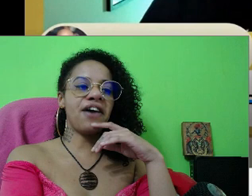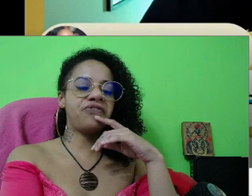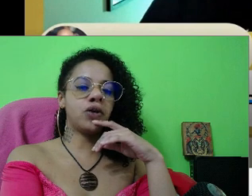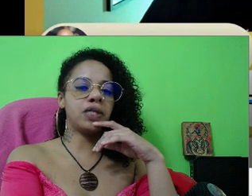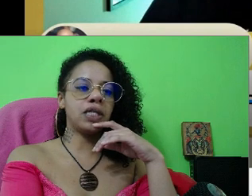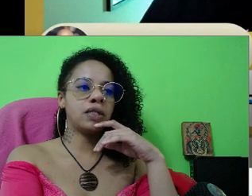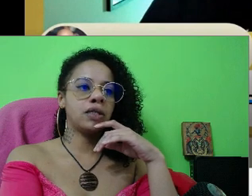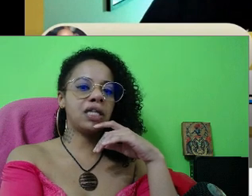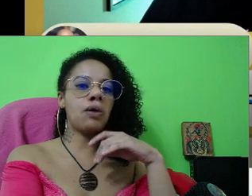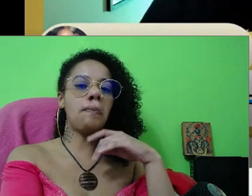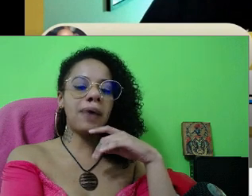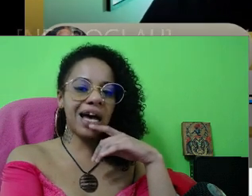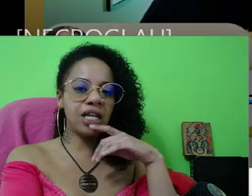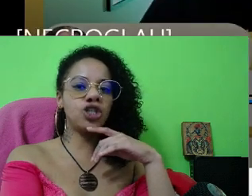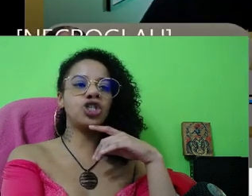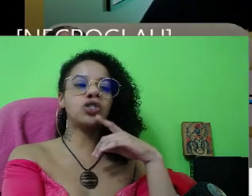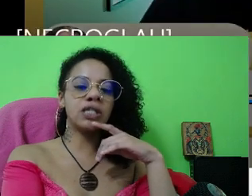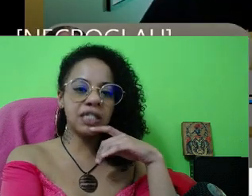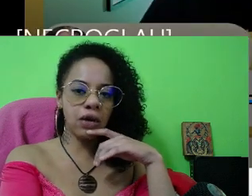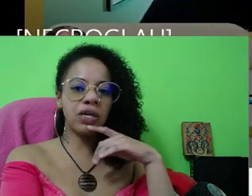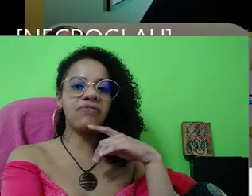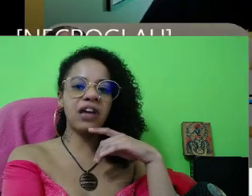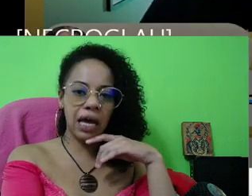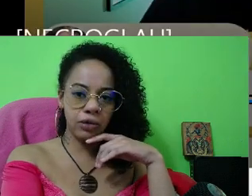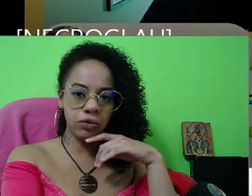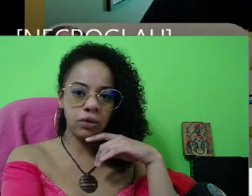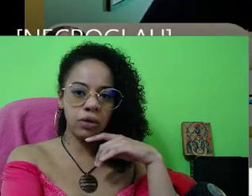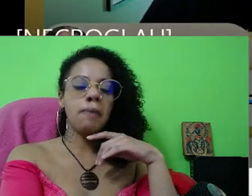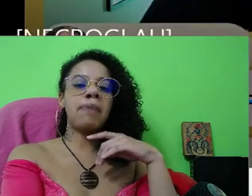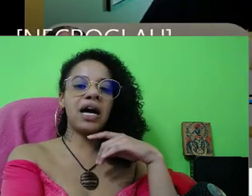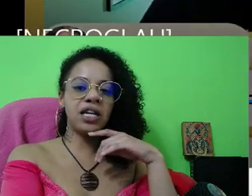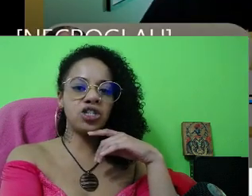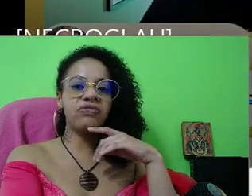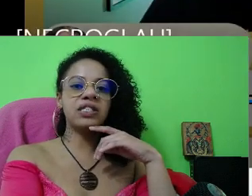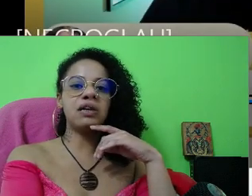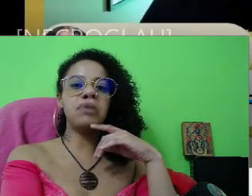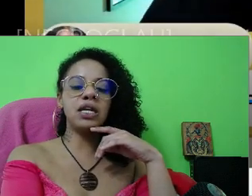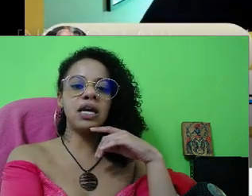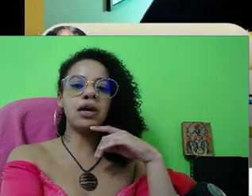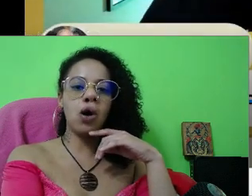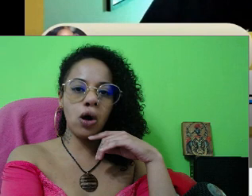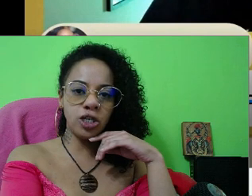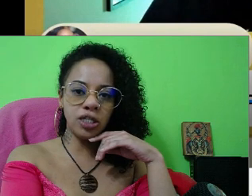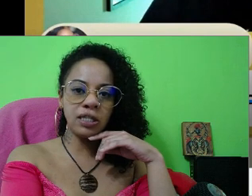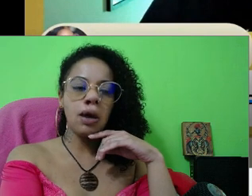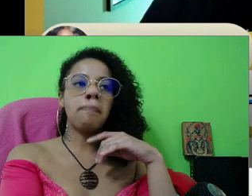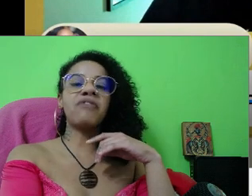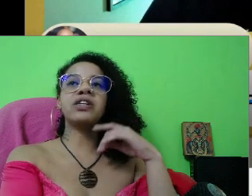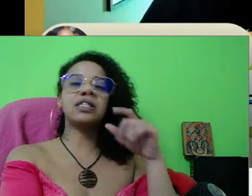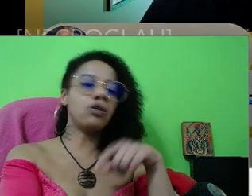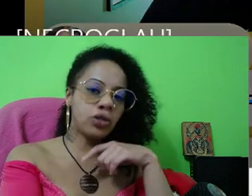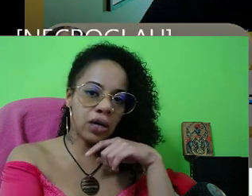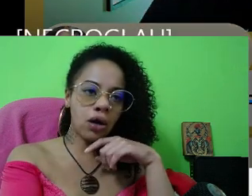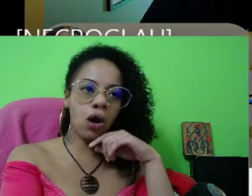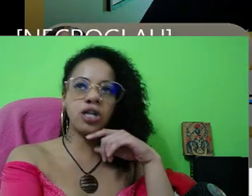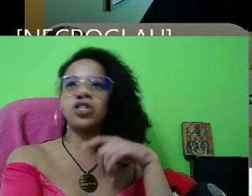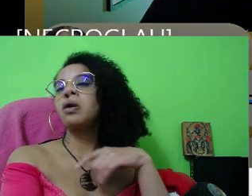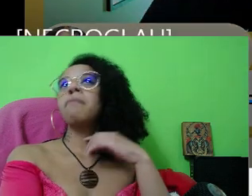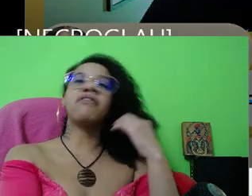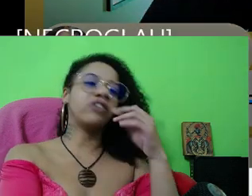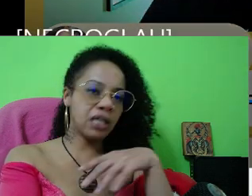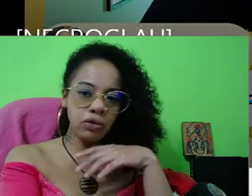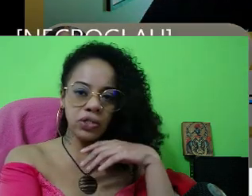É então pare de distorcer O que é falado parem de fazer mini recortes para fazer outro